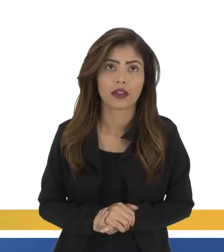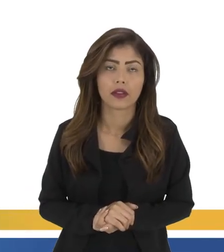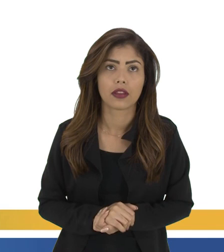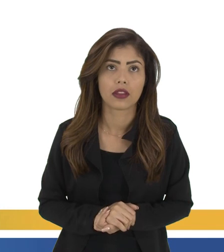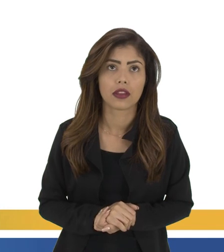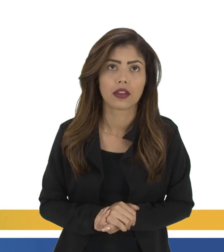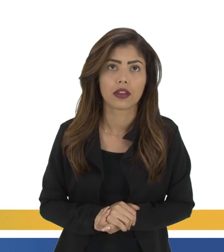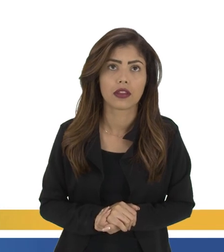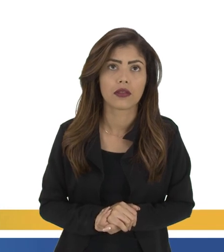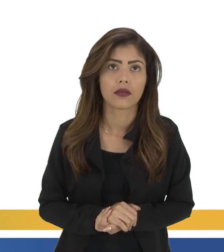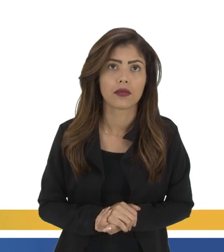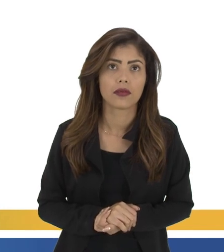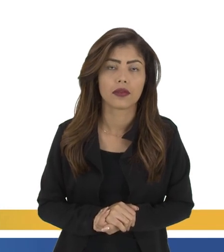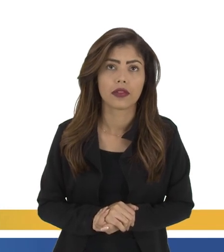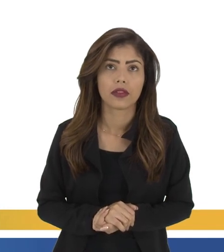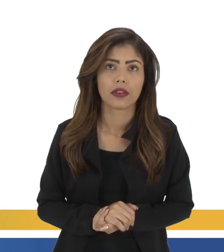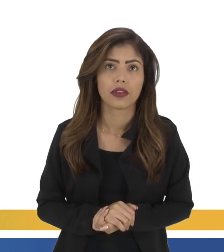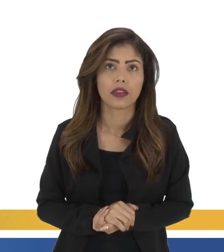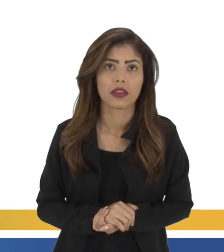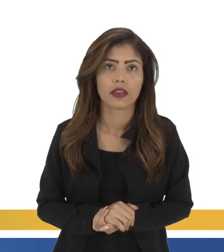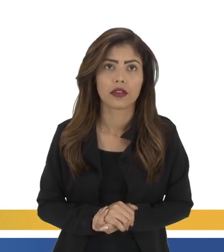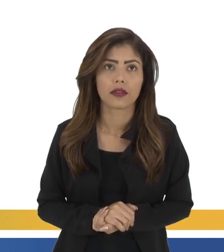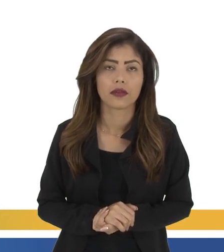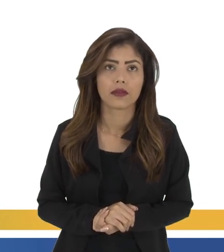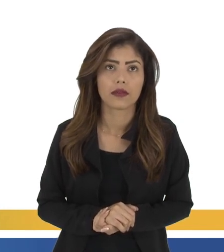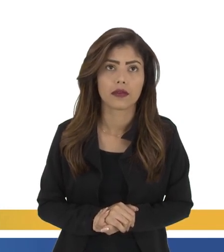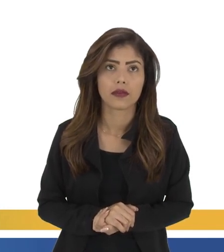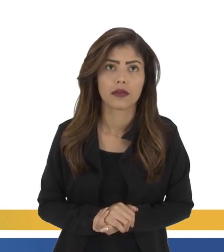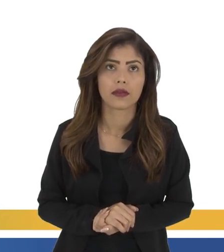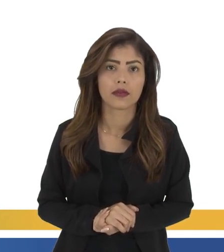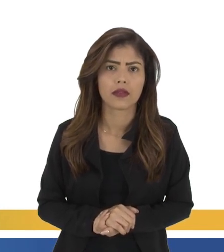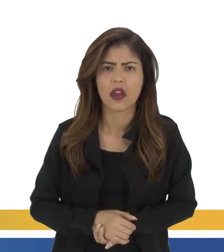Work won't kill, but worry